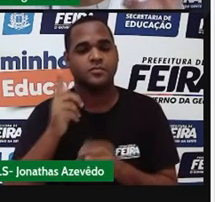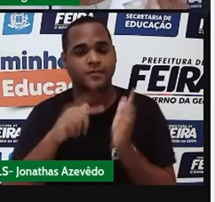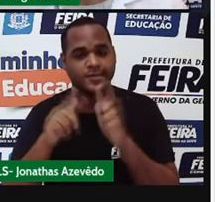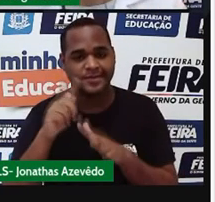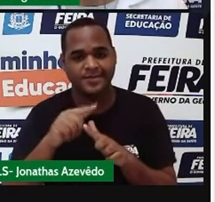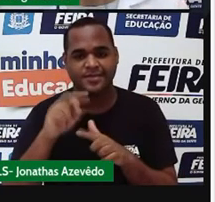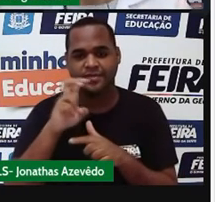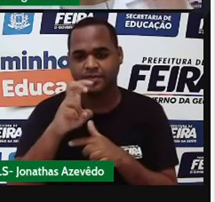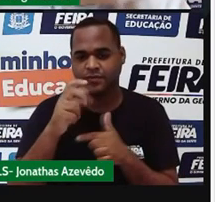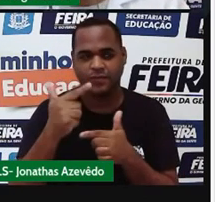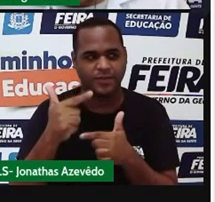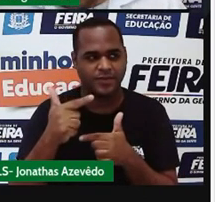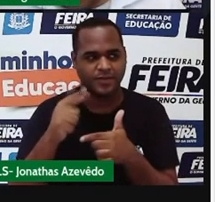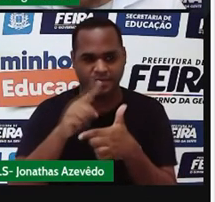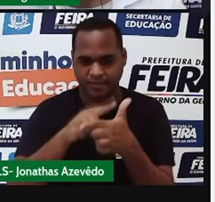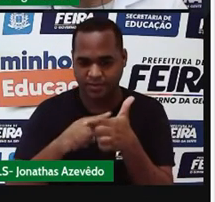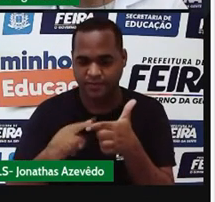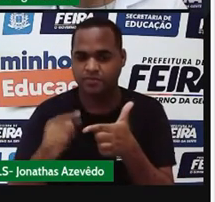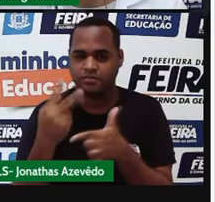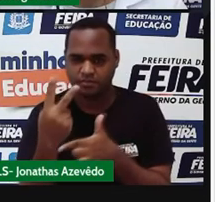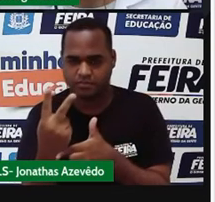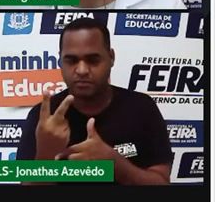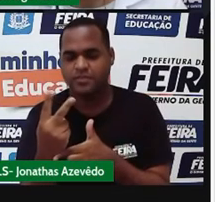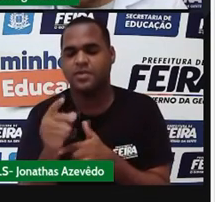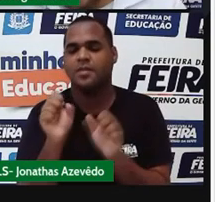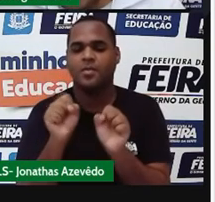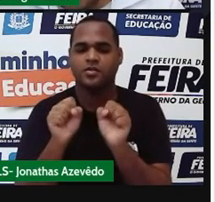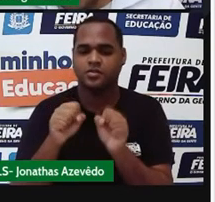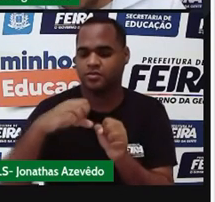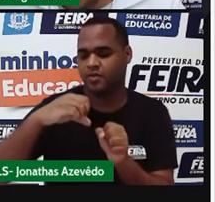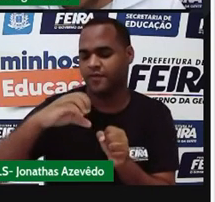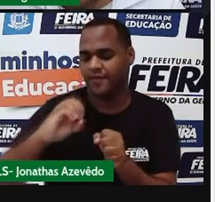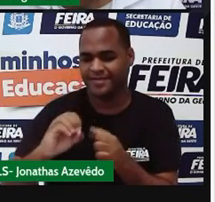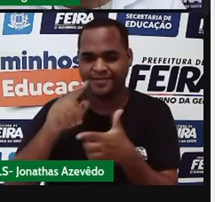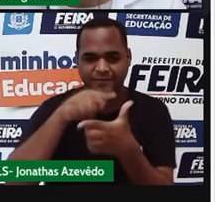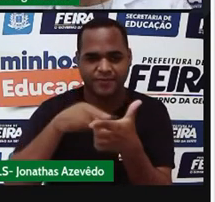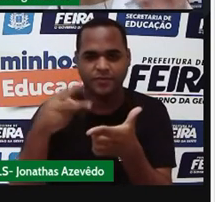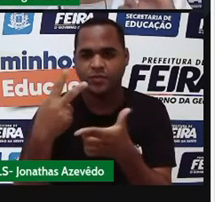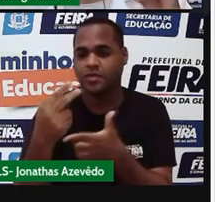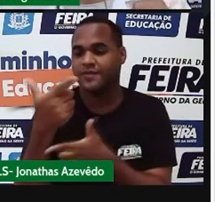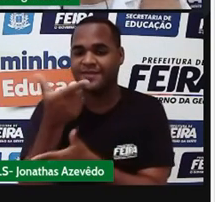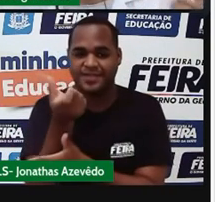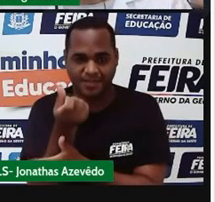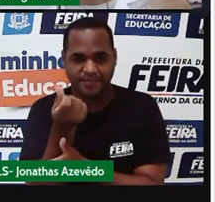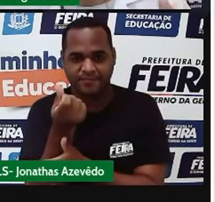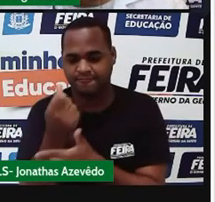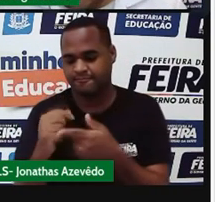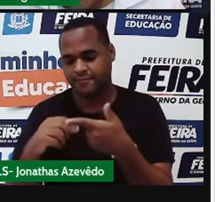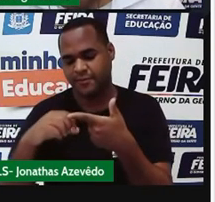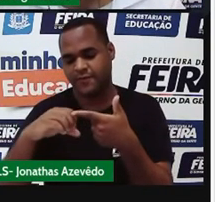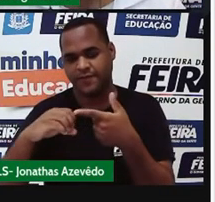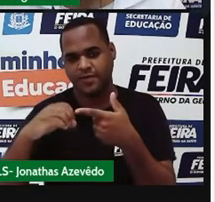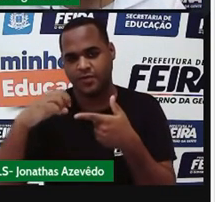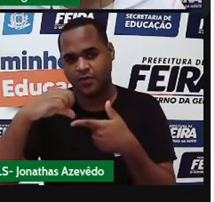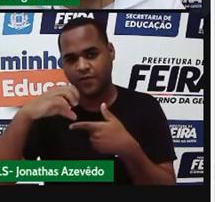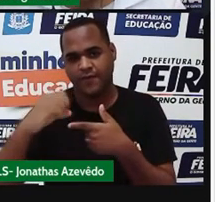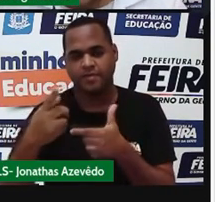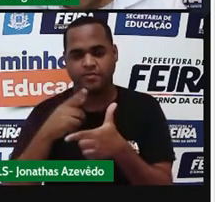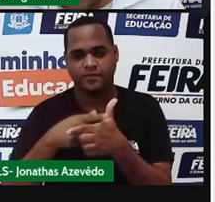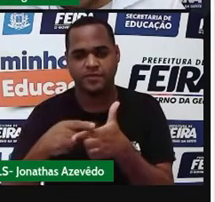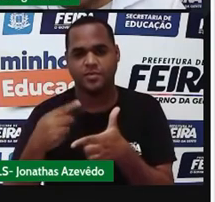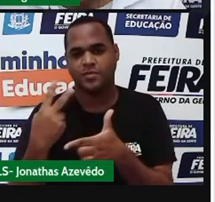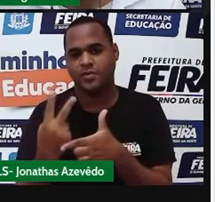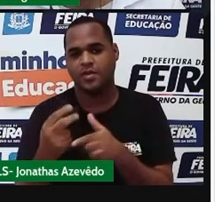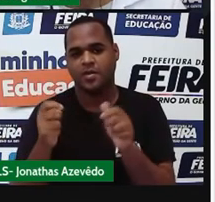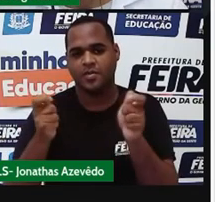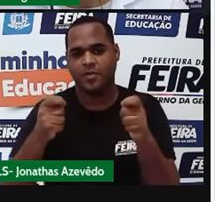tô fazendo 52 / 2 vai dar 26 fazendo embaixo 90 / 2